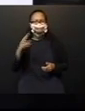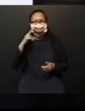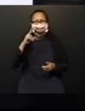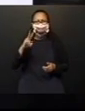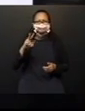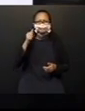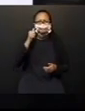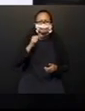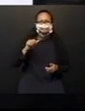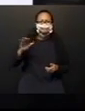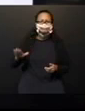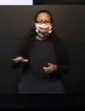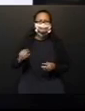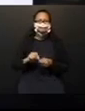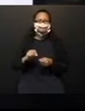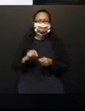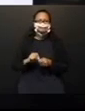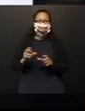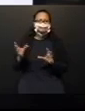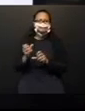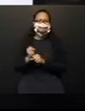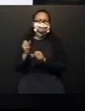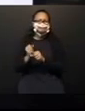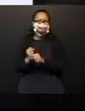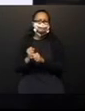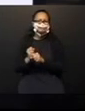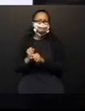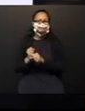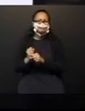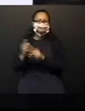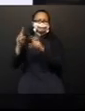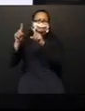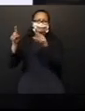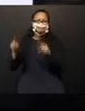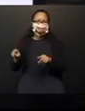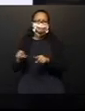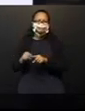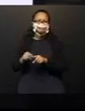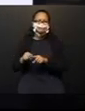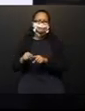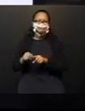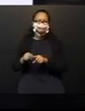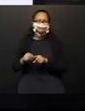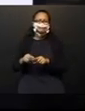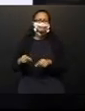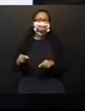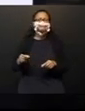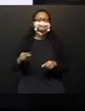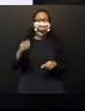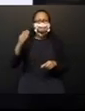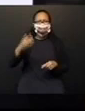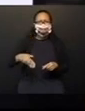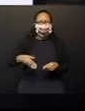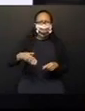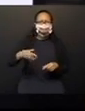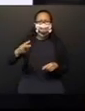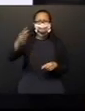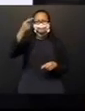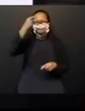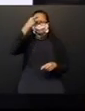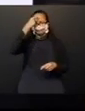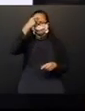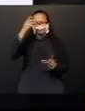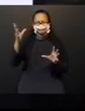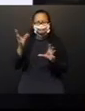cálculo na lousa. Olha como está presente a estimativa, o cálculo, né? O